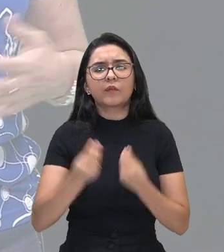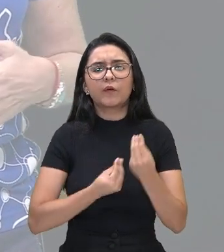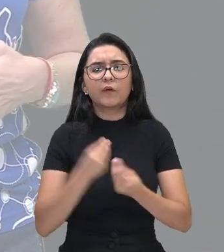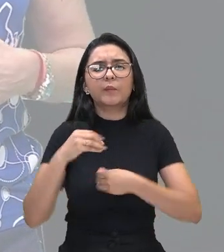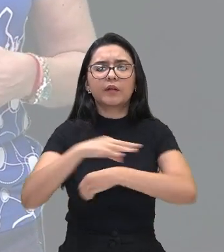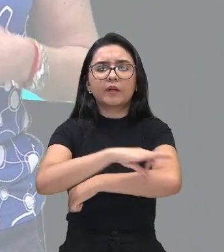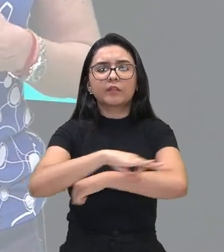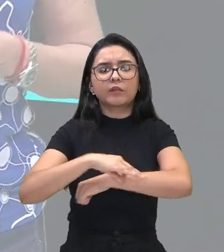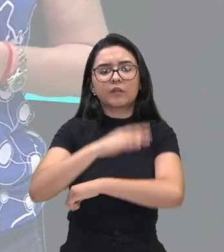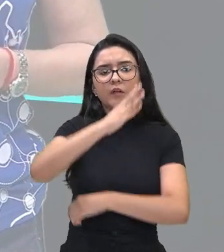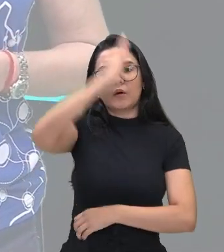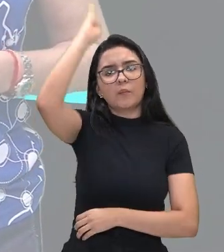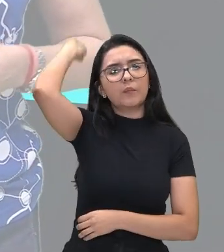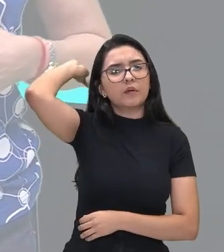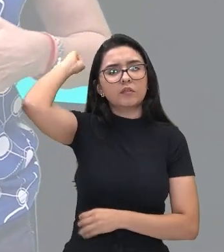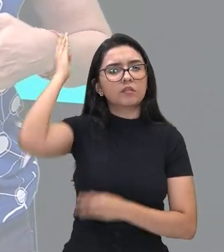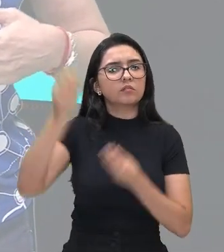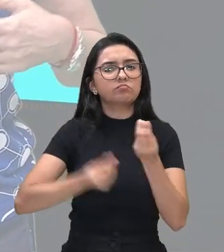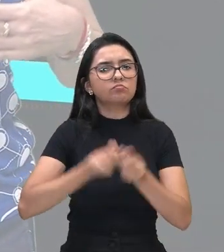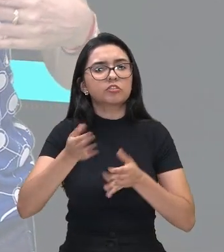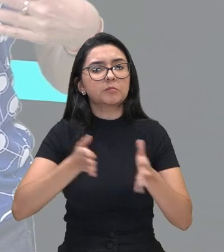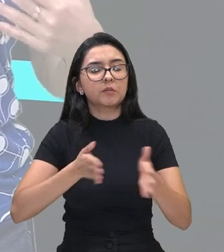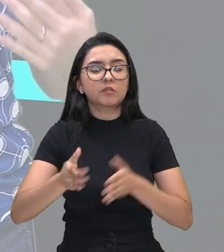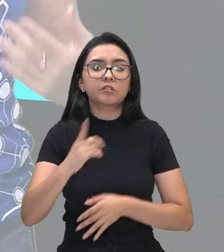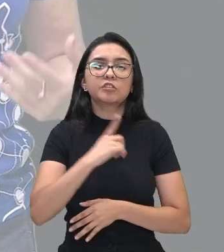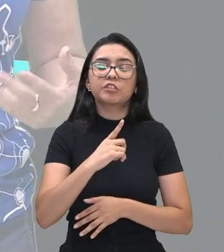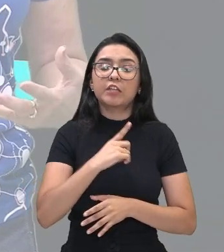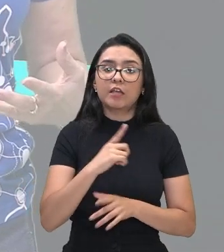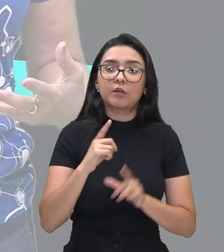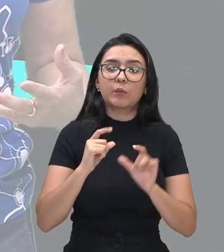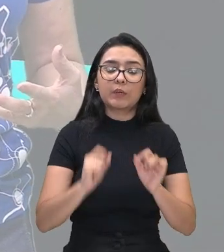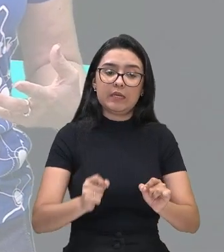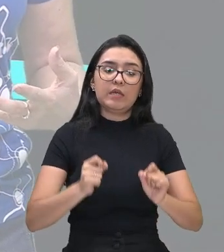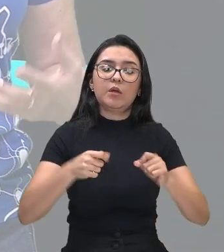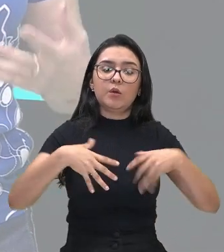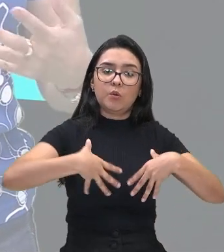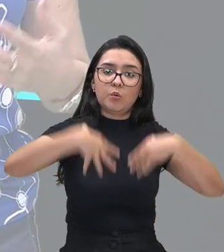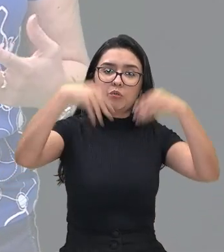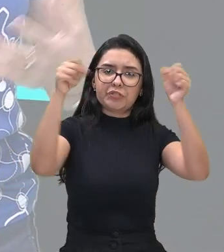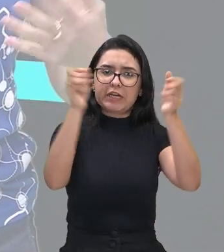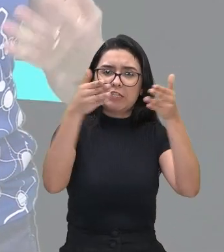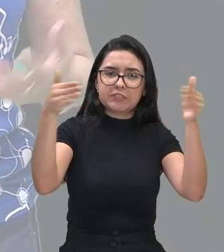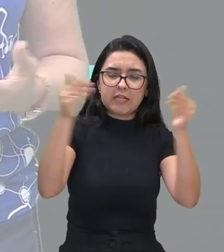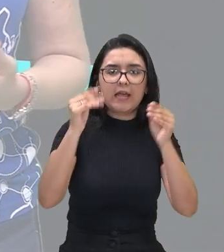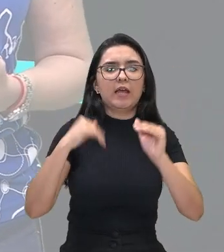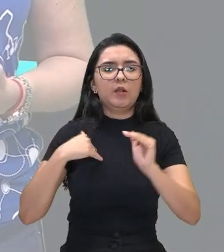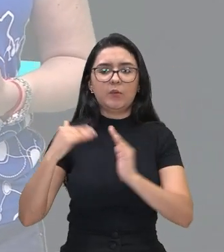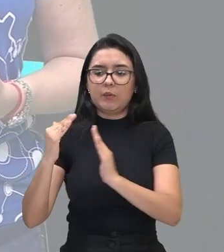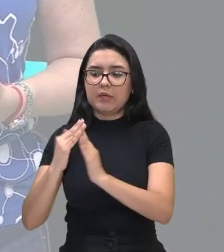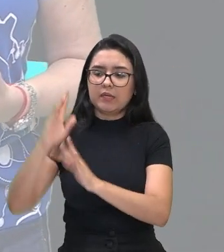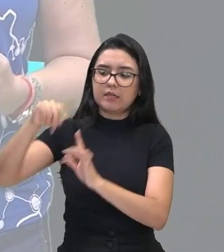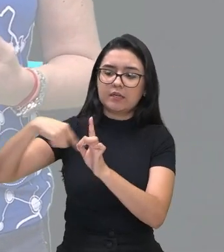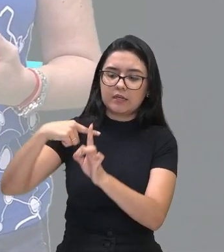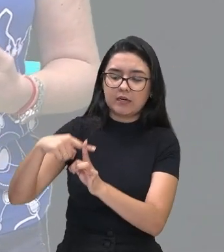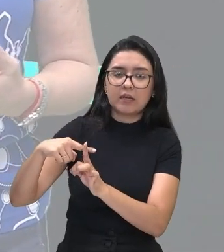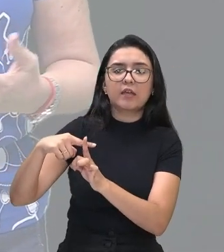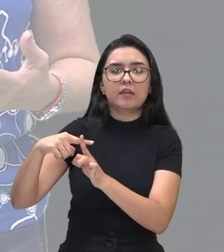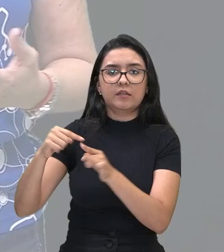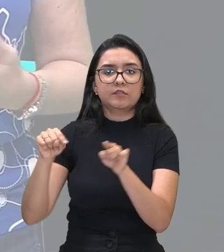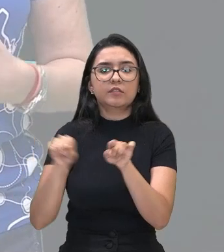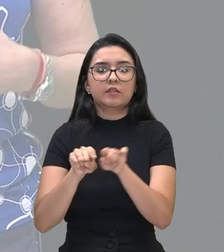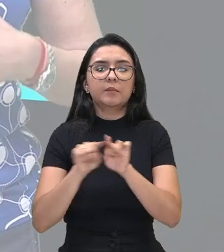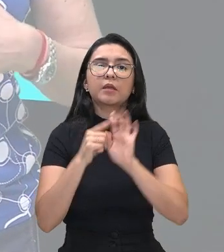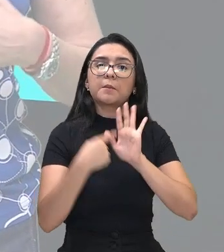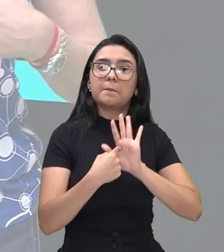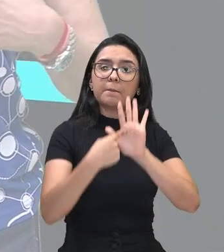arquitetura românica? Na arquitetura temos os castelos, como já foi falado, igrejas e mosteiros que revelam